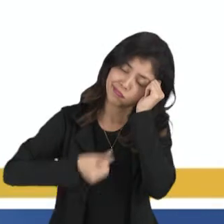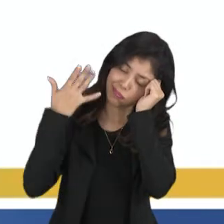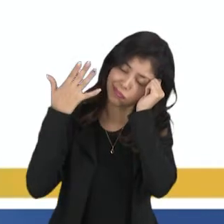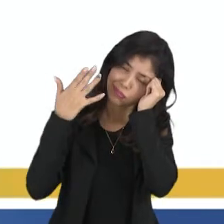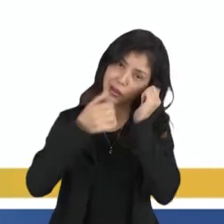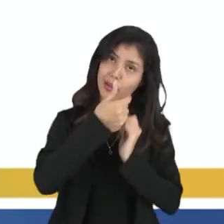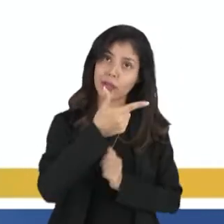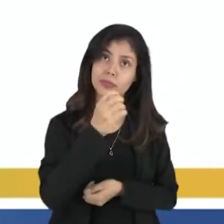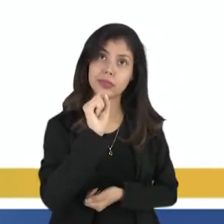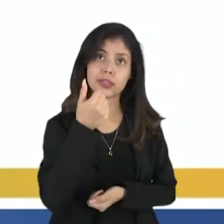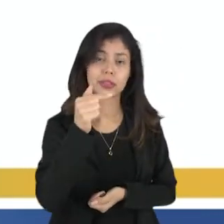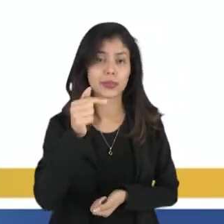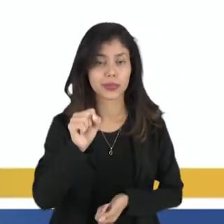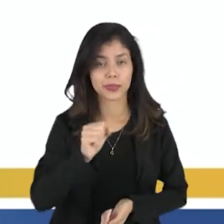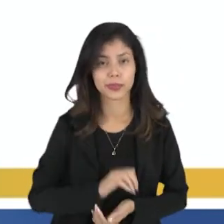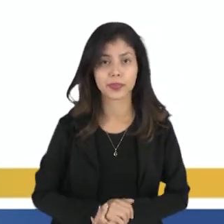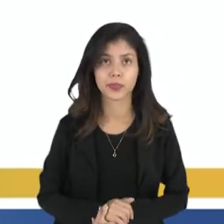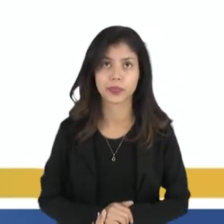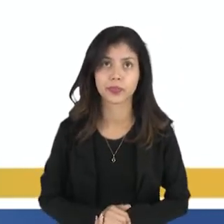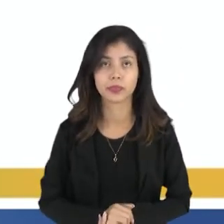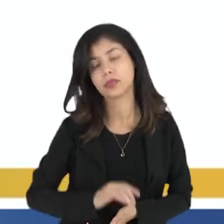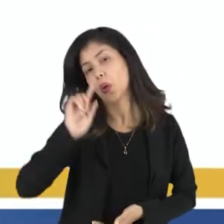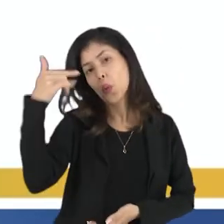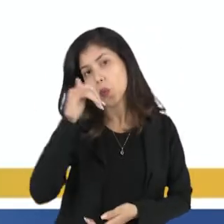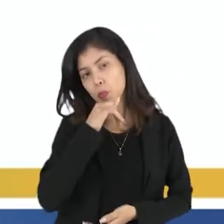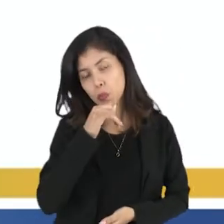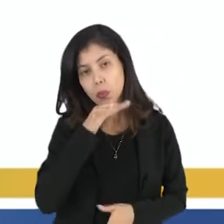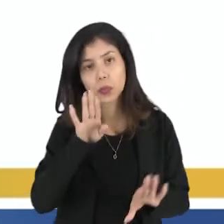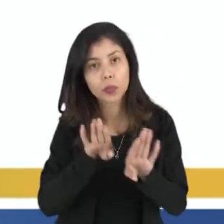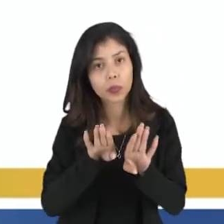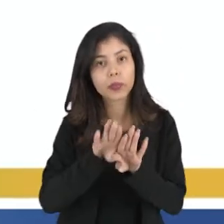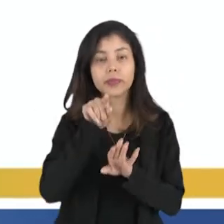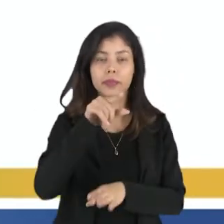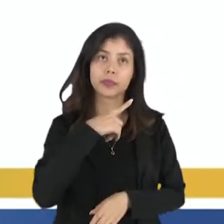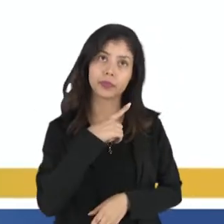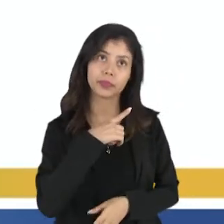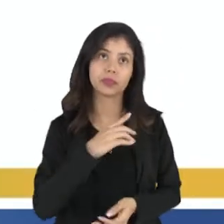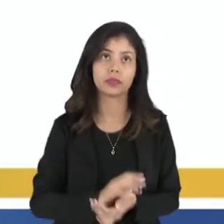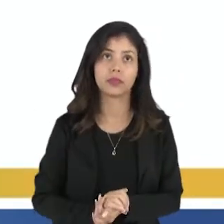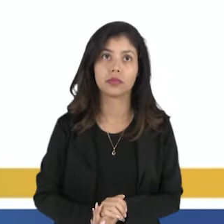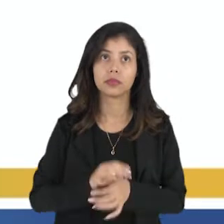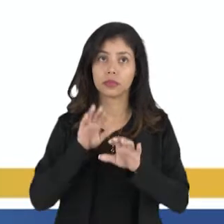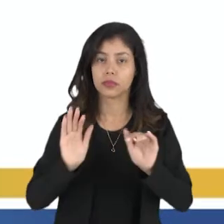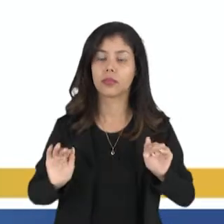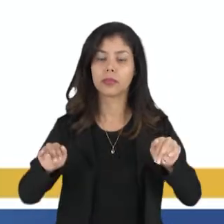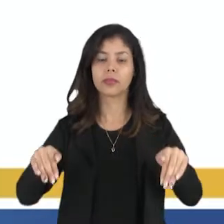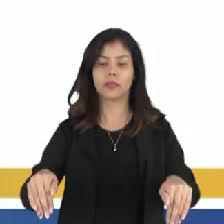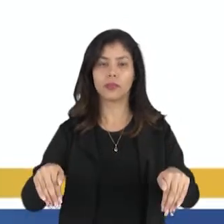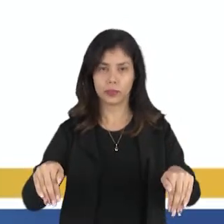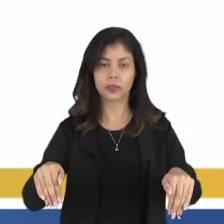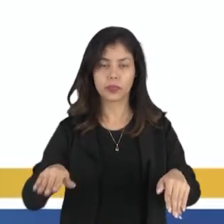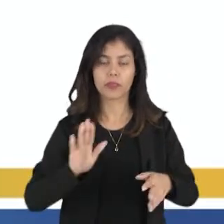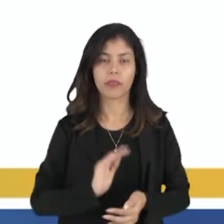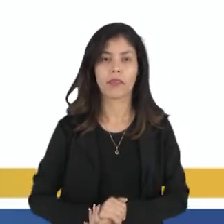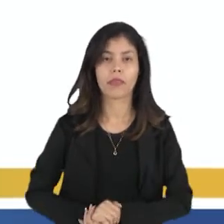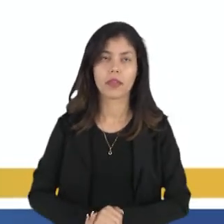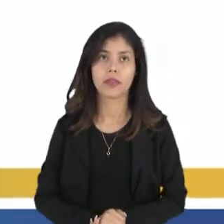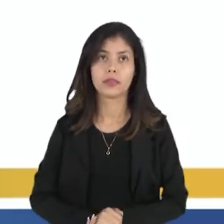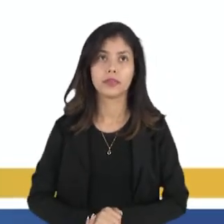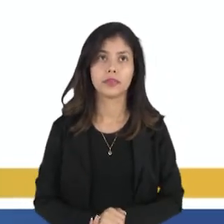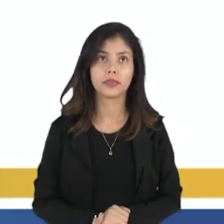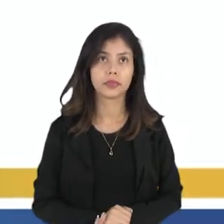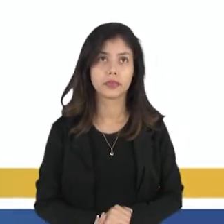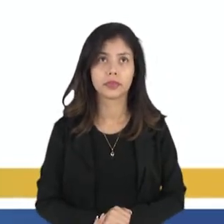já é 2078. Um outro exemplo de comic strip, esse do Agar, e ele diz assim: